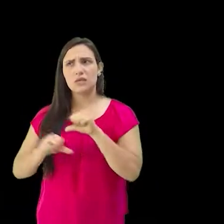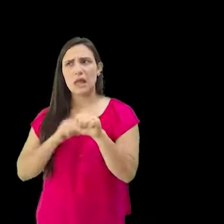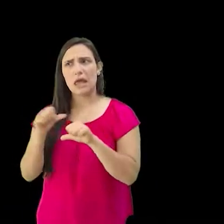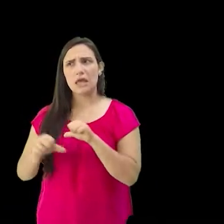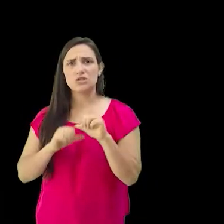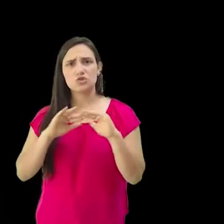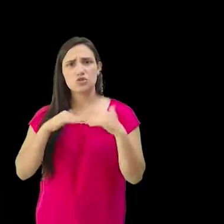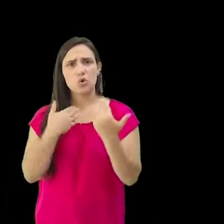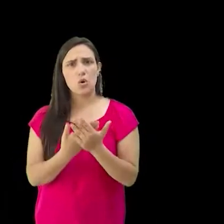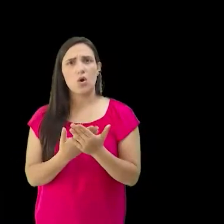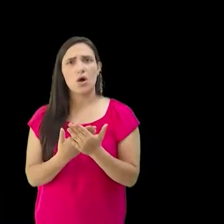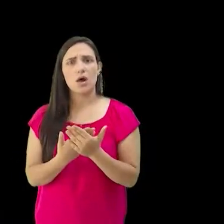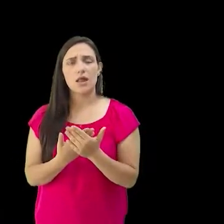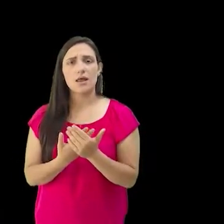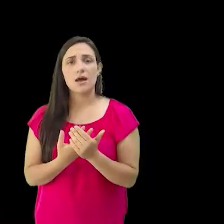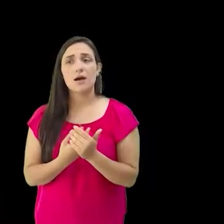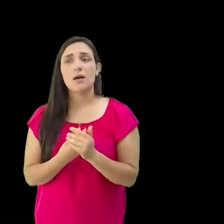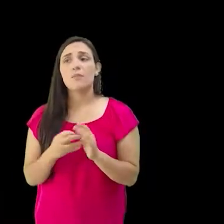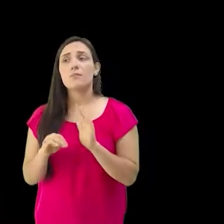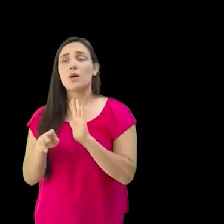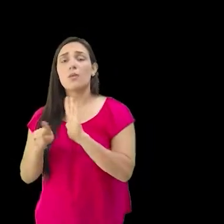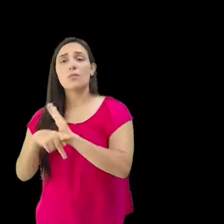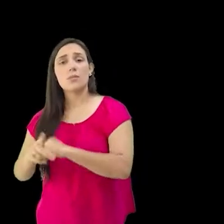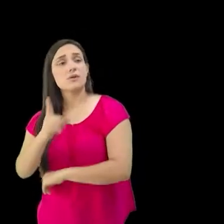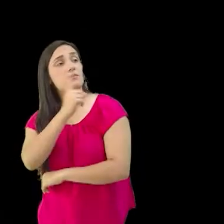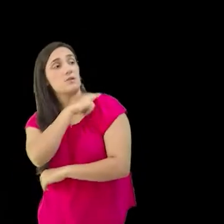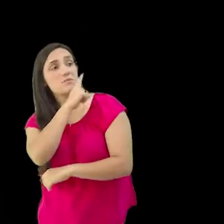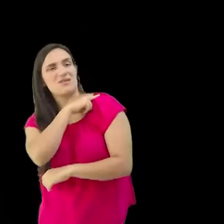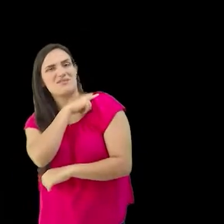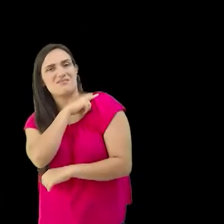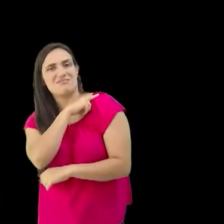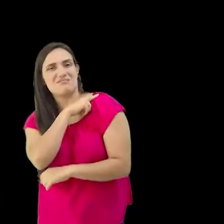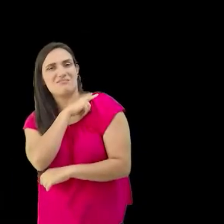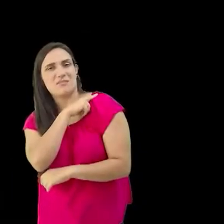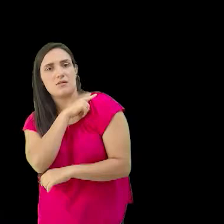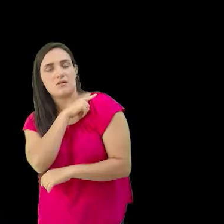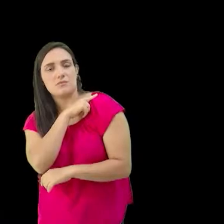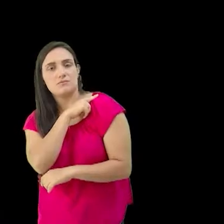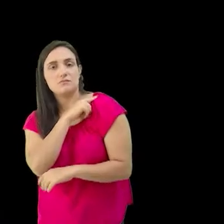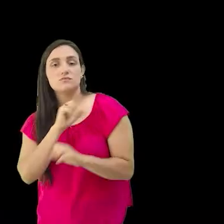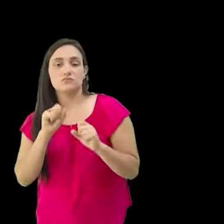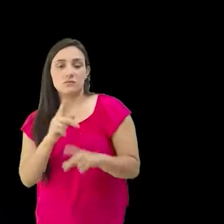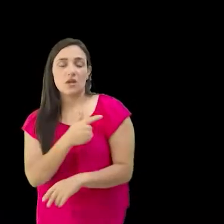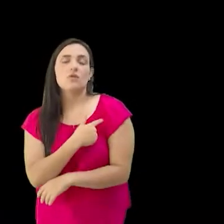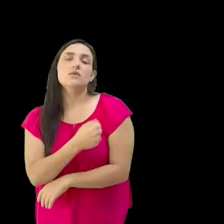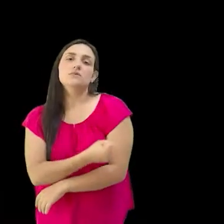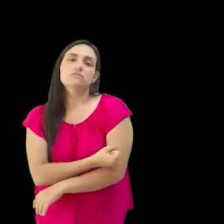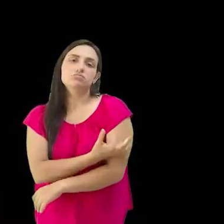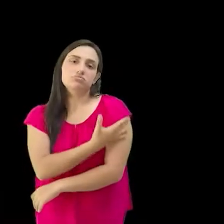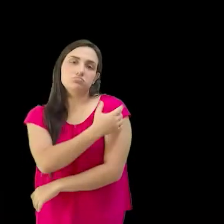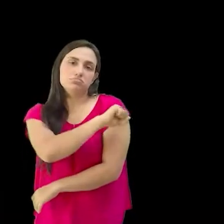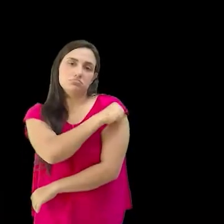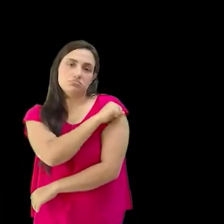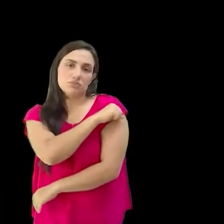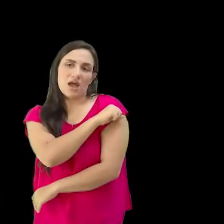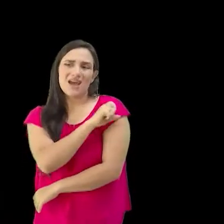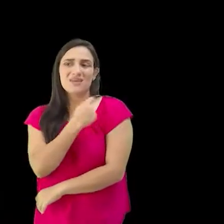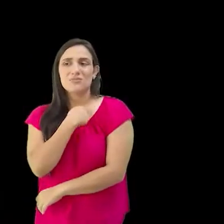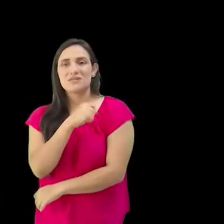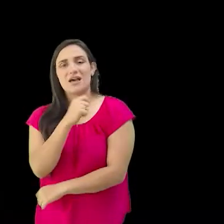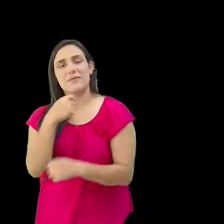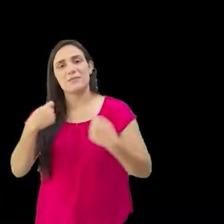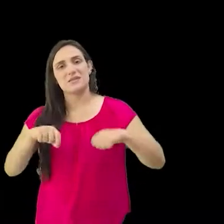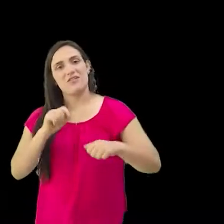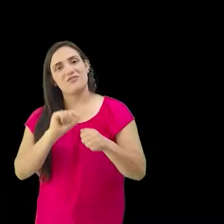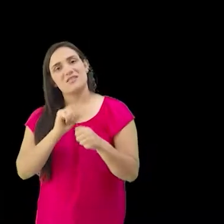ano científico, porque não tinha mais. Quer dizer, eu ia sair na 8ª série porque não tinha, aí quando eu terminei a minha 8ª, chegou o primeiro